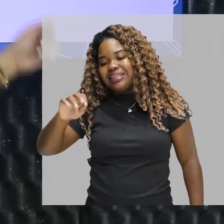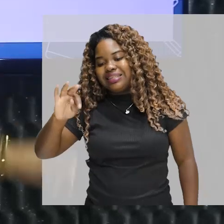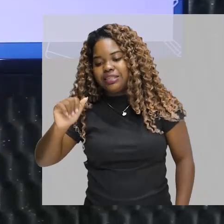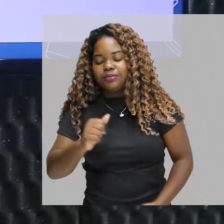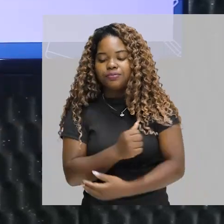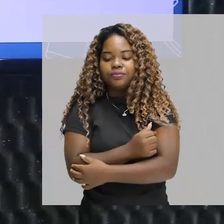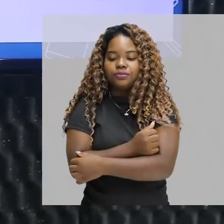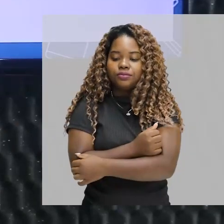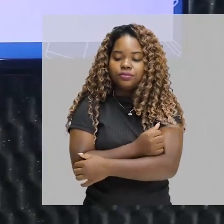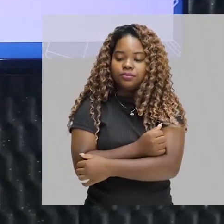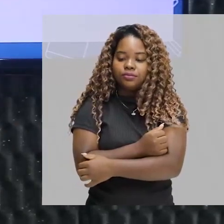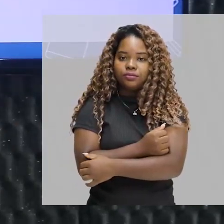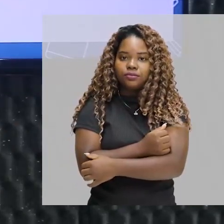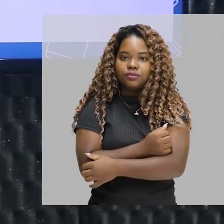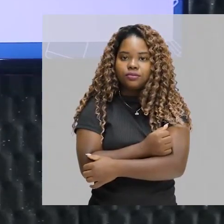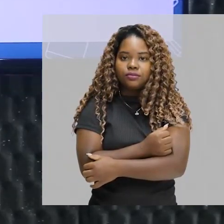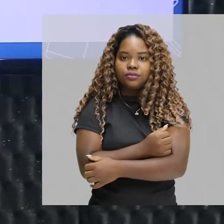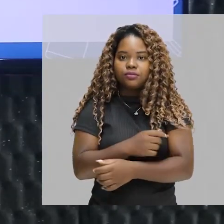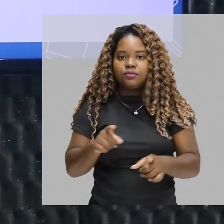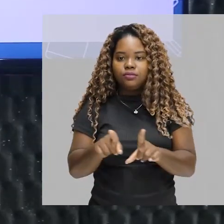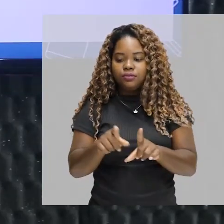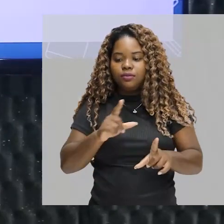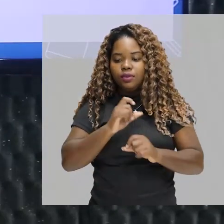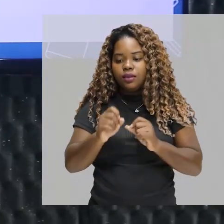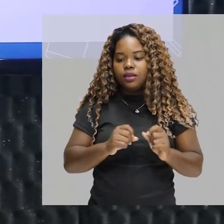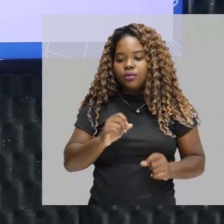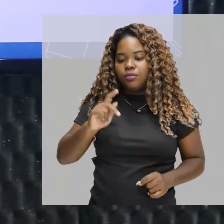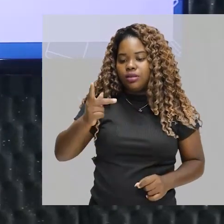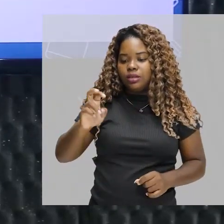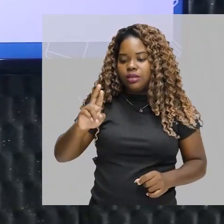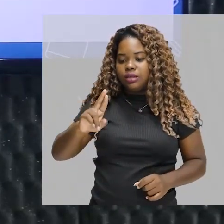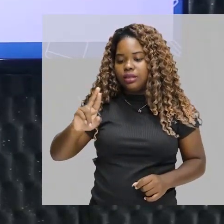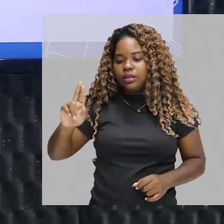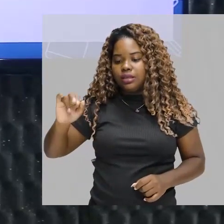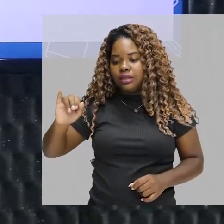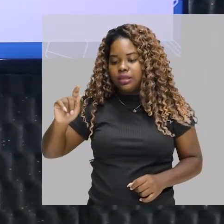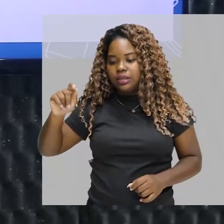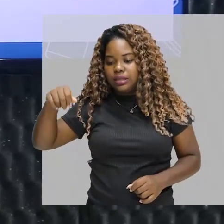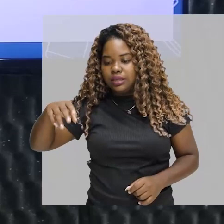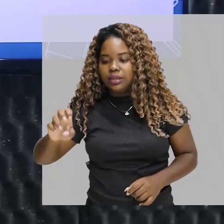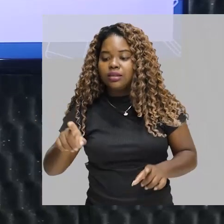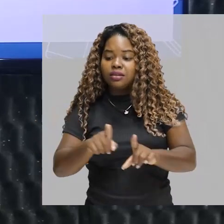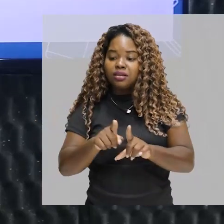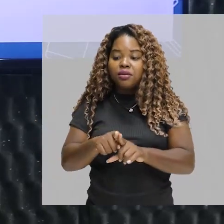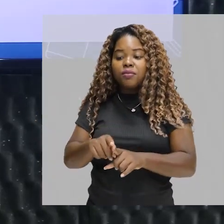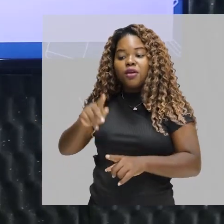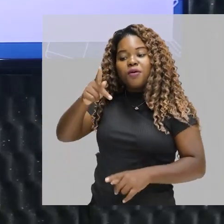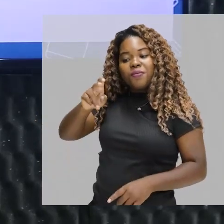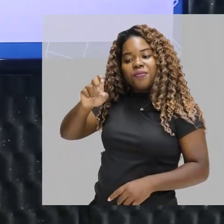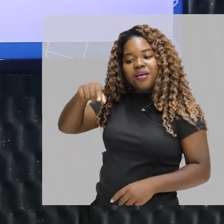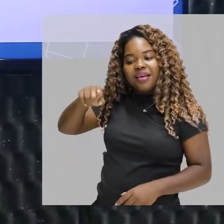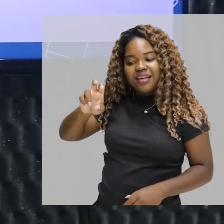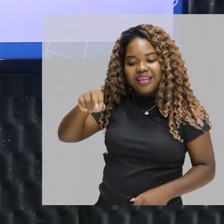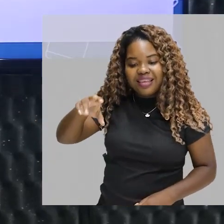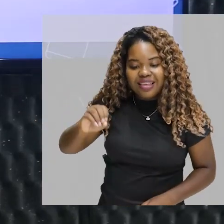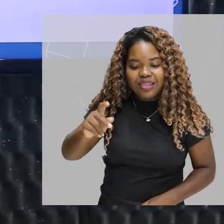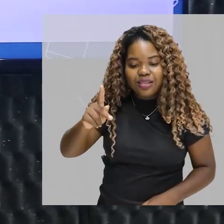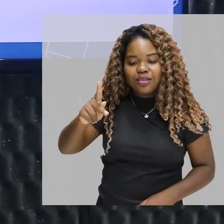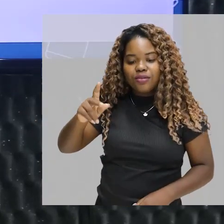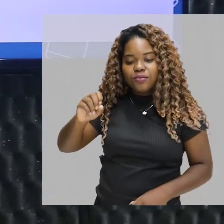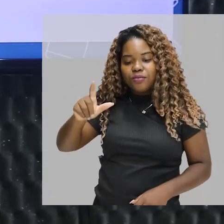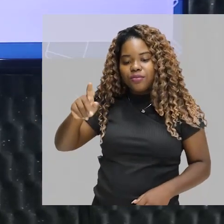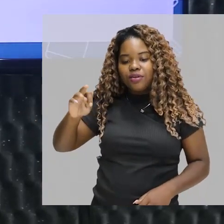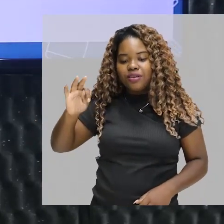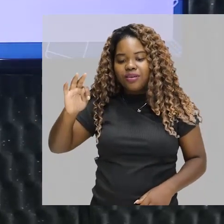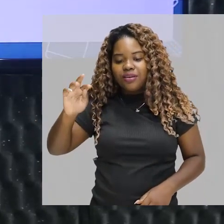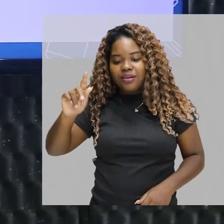do Topete, talvez vocês não conheçam, né? E ainda o Pequeno Polegar. Quem nunca conheceu a história do Pequeno Polegar? Ele era do